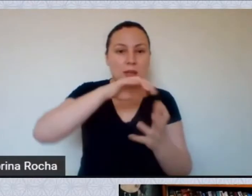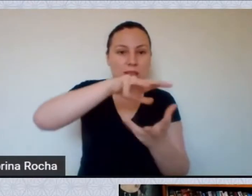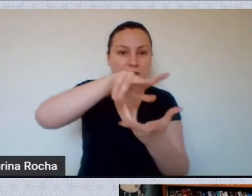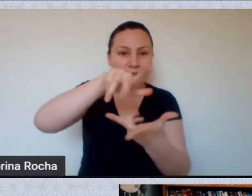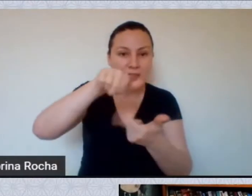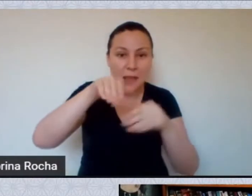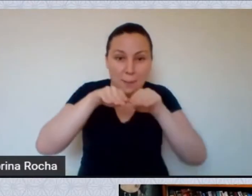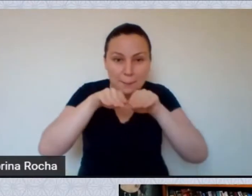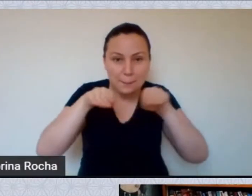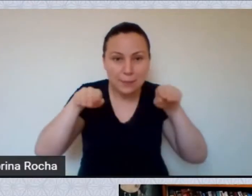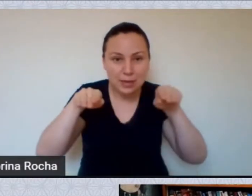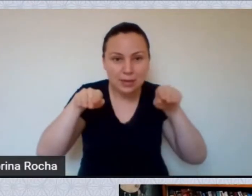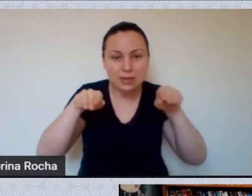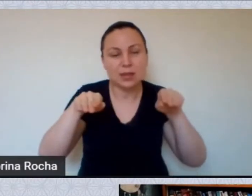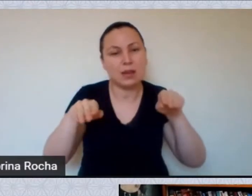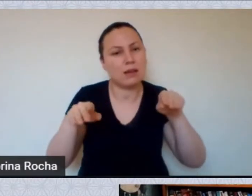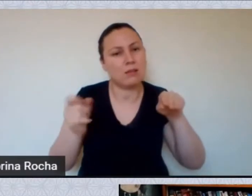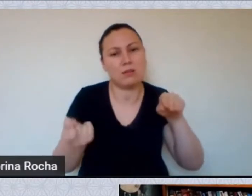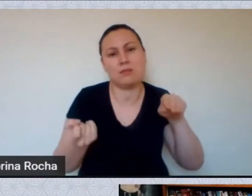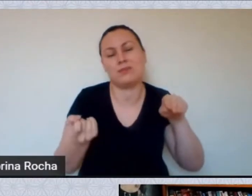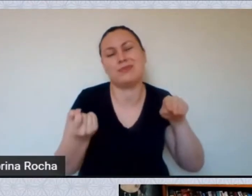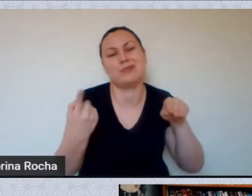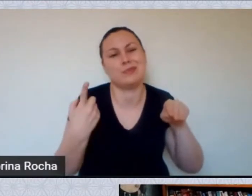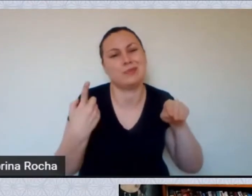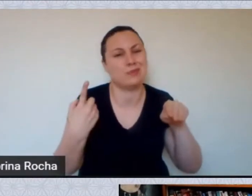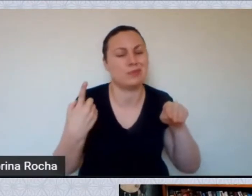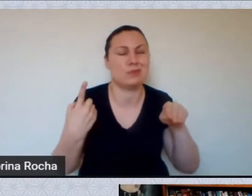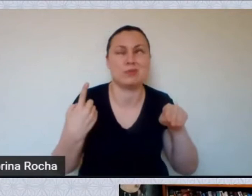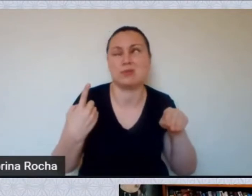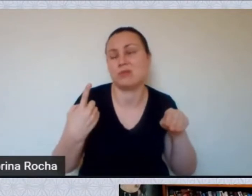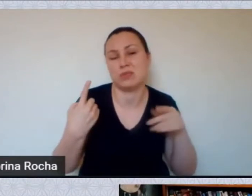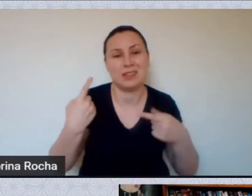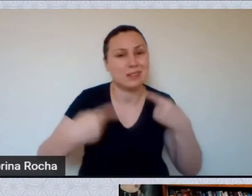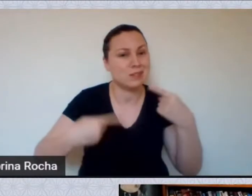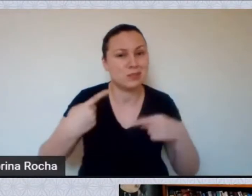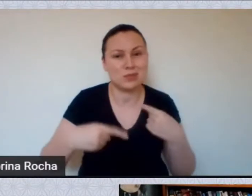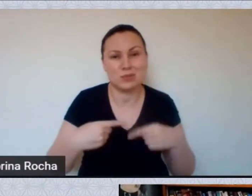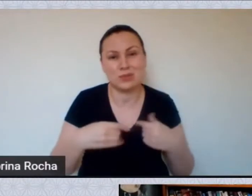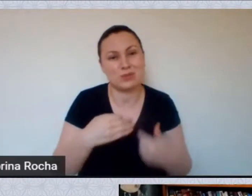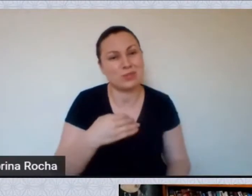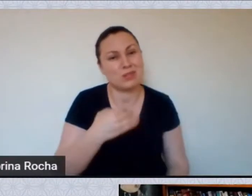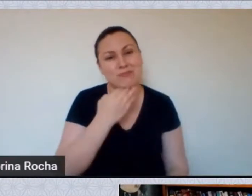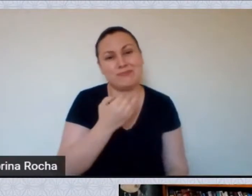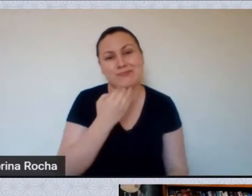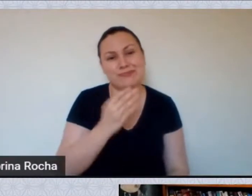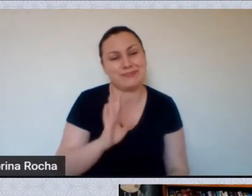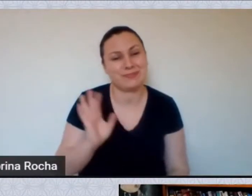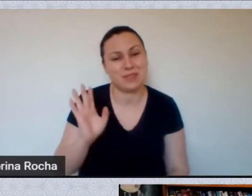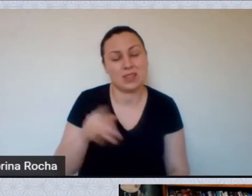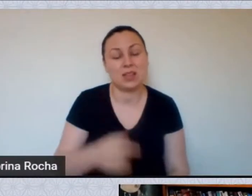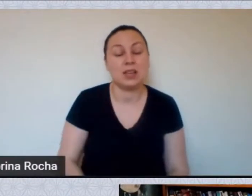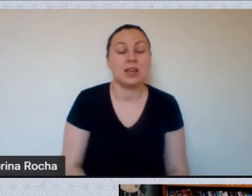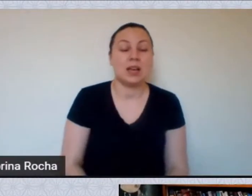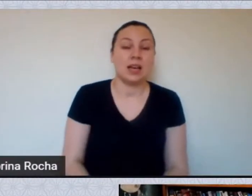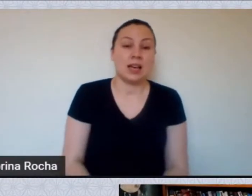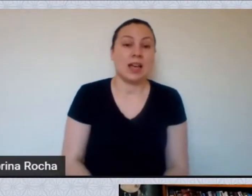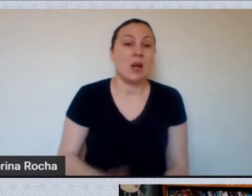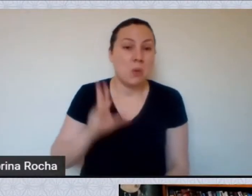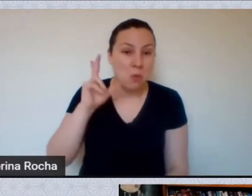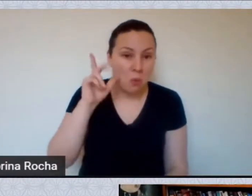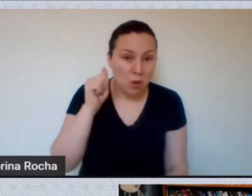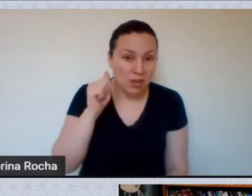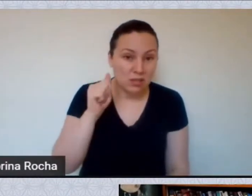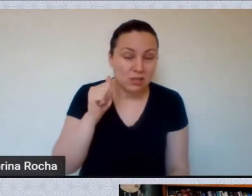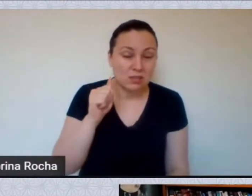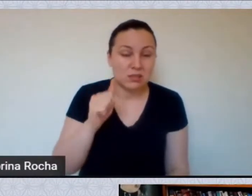absurdas que nem merecem ser discutidas. Então é uma hipocrisia tremenda, e eu tenho toda uma teoria, que eu não sei se está certo ou não, mas eu tenho uma hipótese com relação